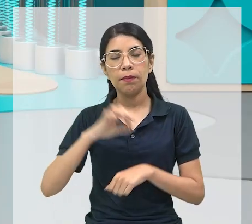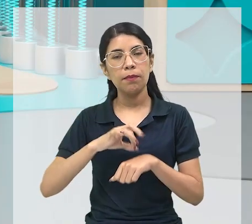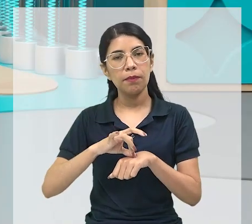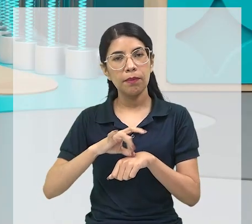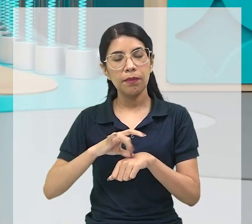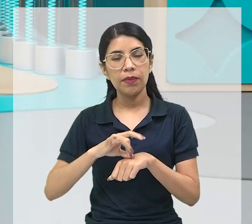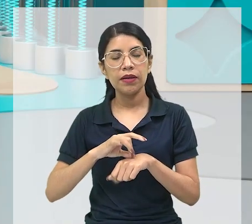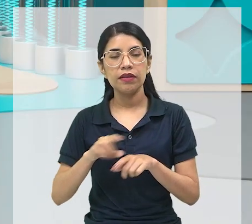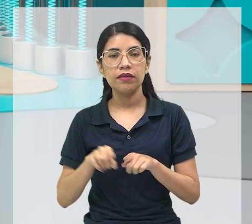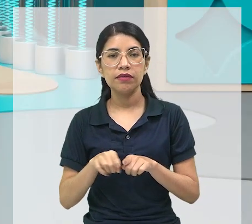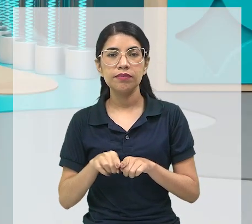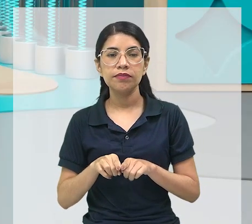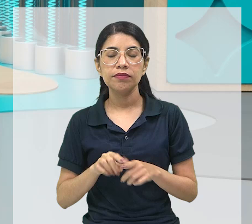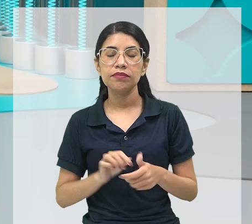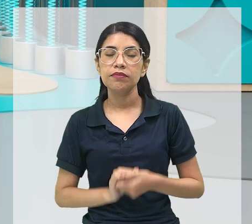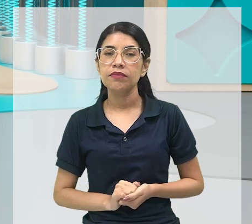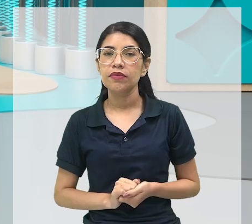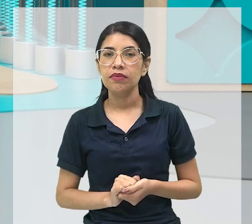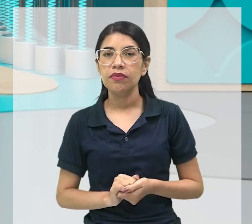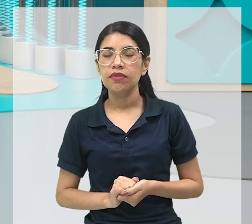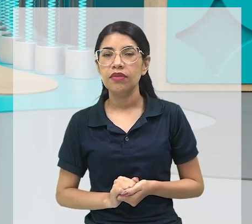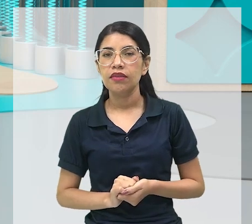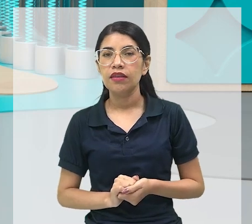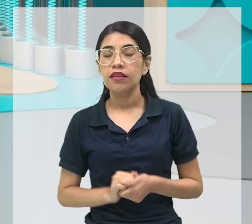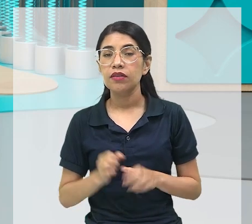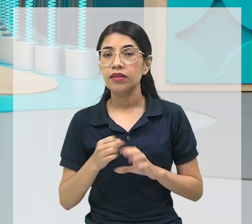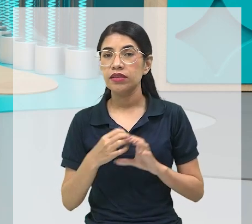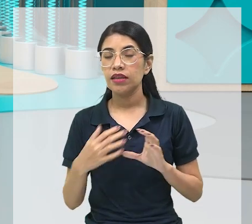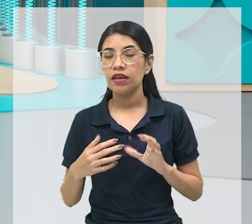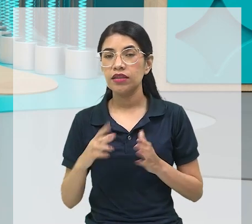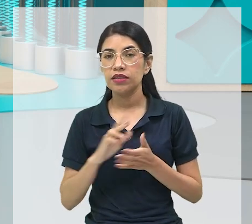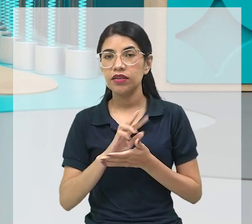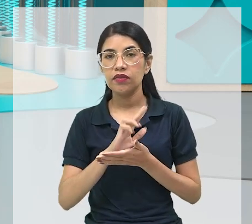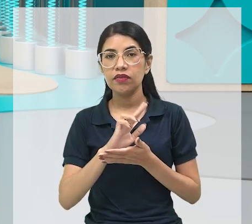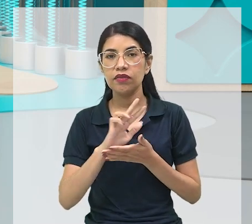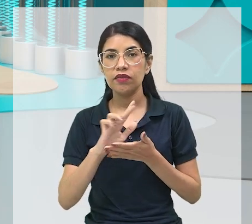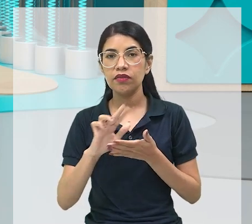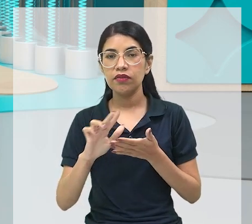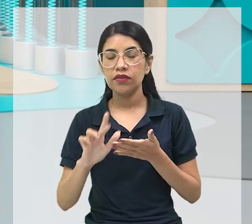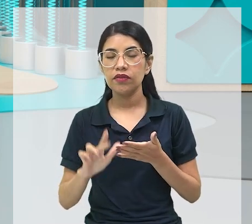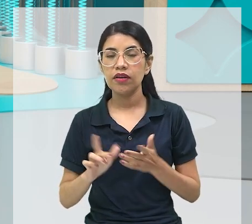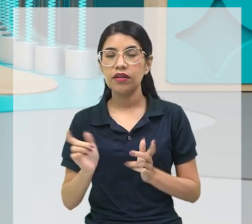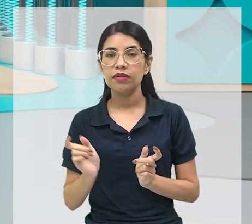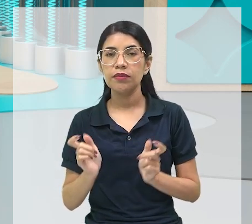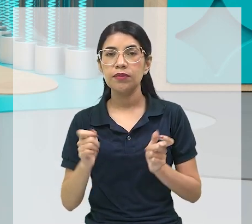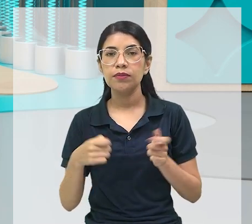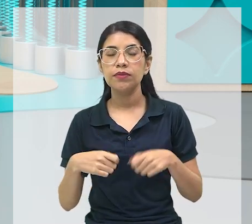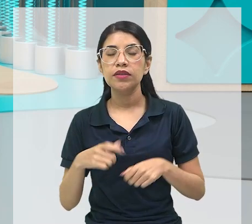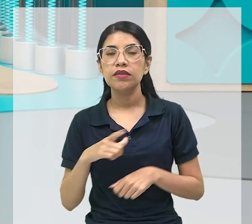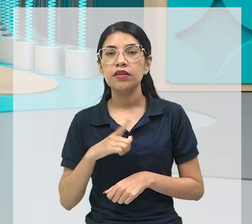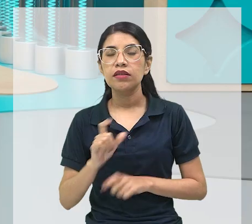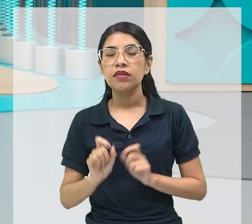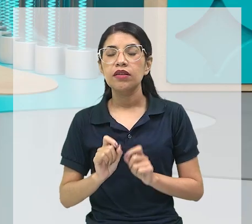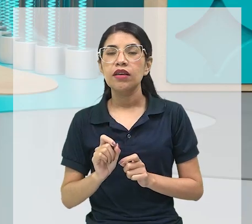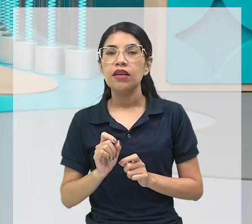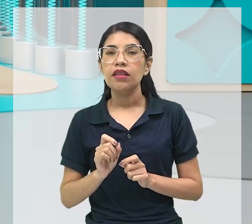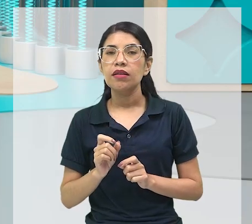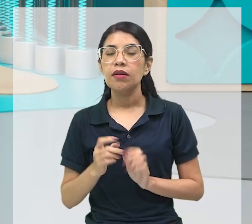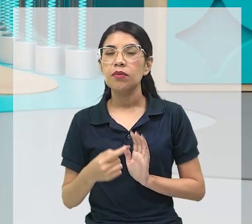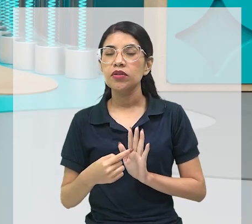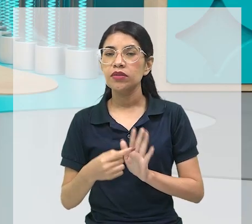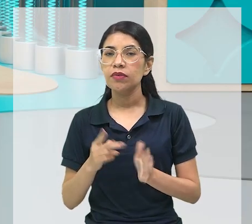fossem túnicas. Então, essas caracterizações, elas permitem que traga uma